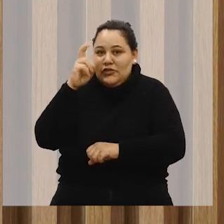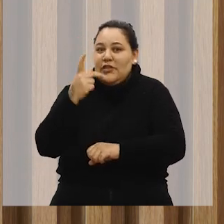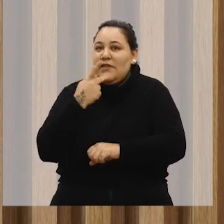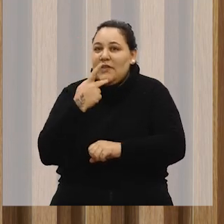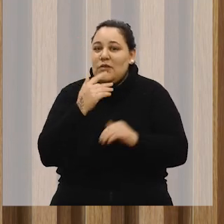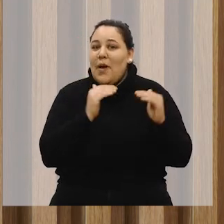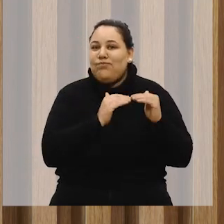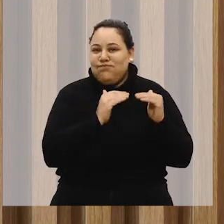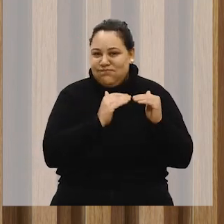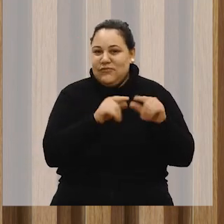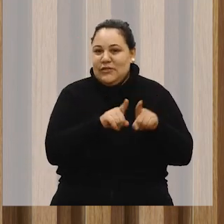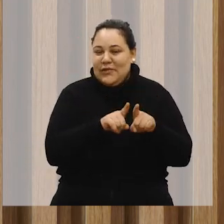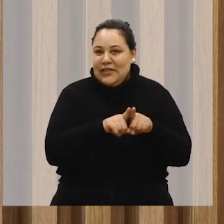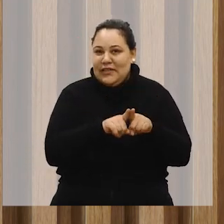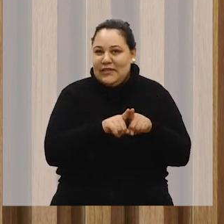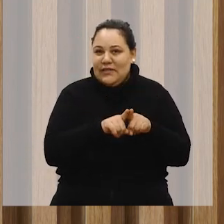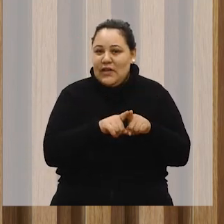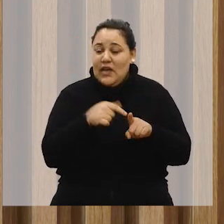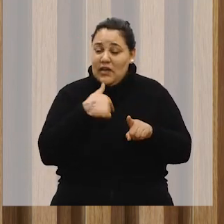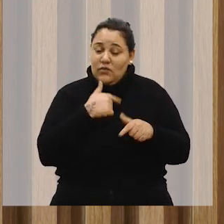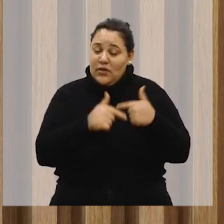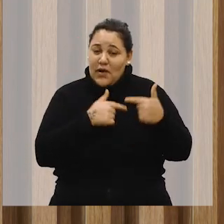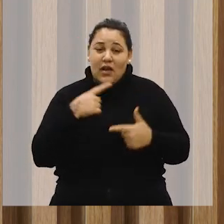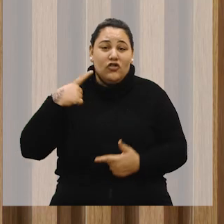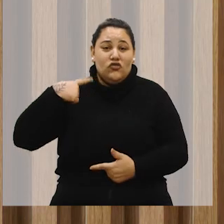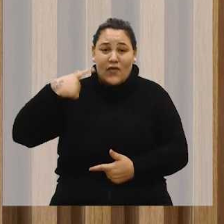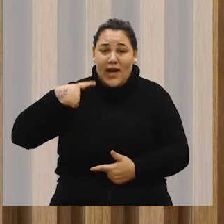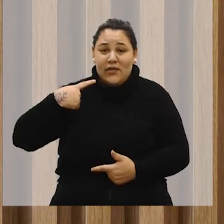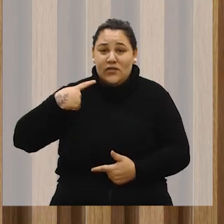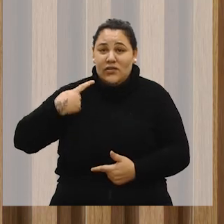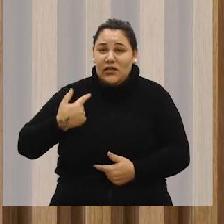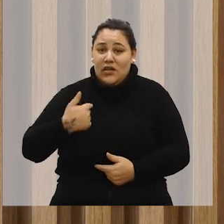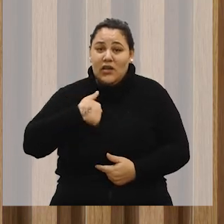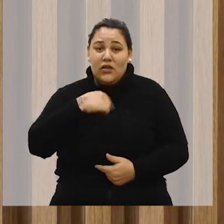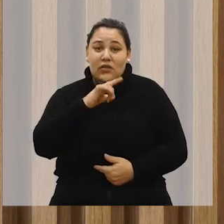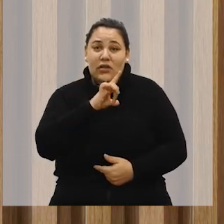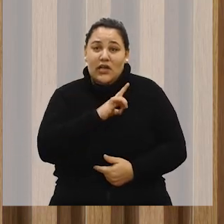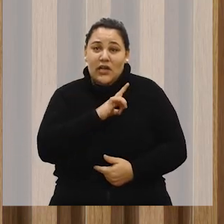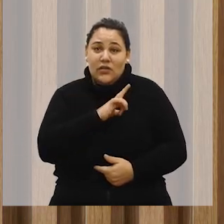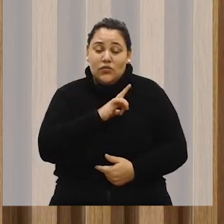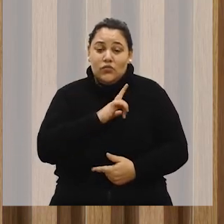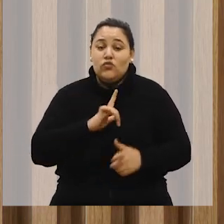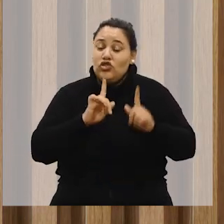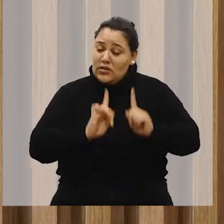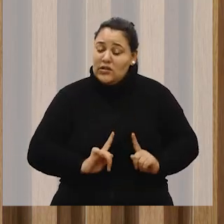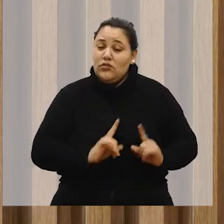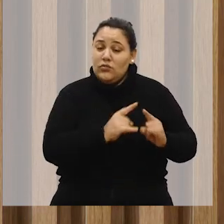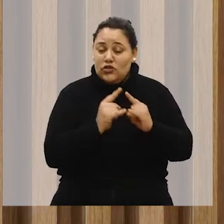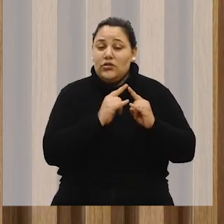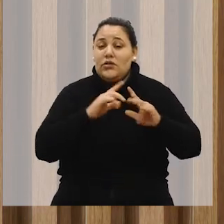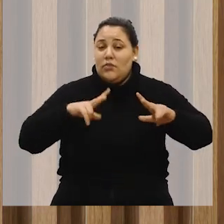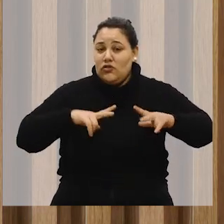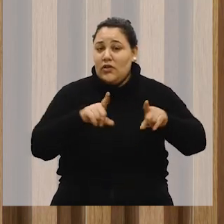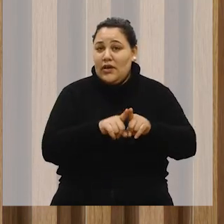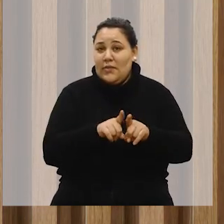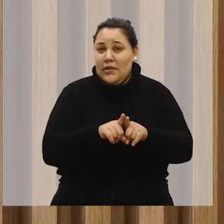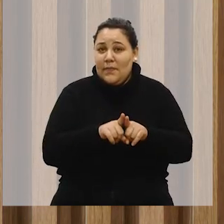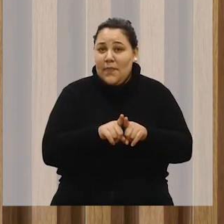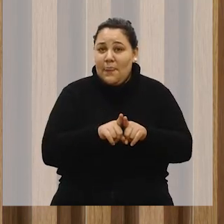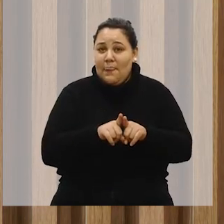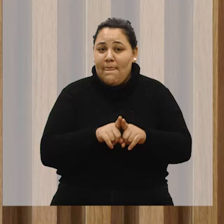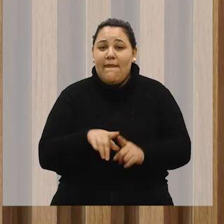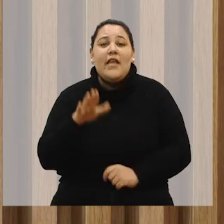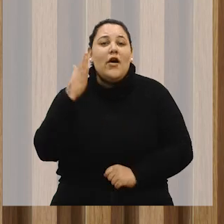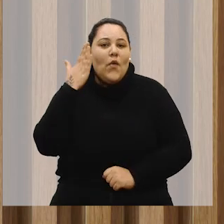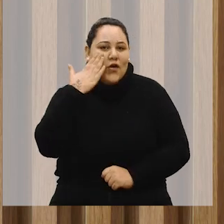Além de advogar, né, como foi falado, eu tenho um cargo de gestão em uma instituição privada. Então eu sei o que